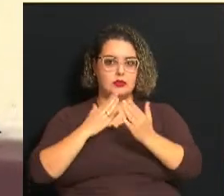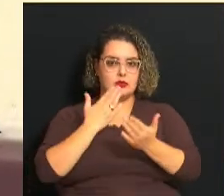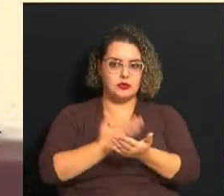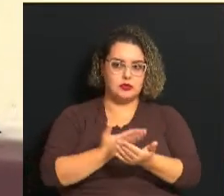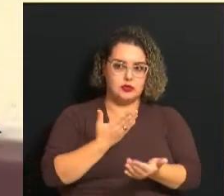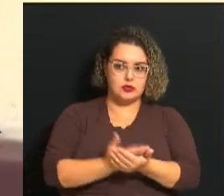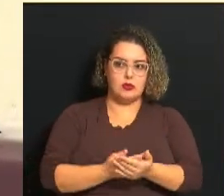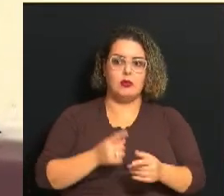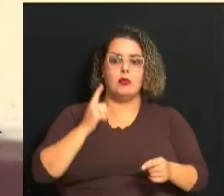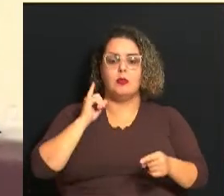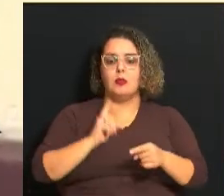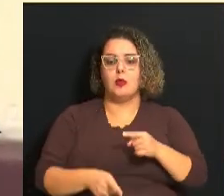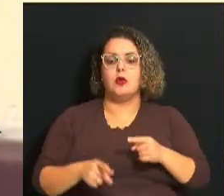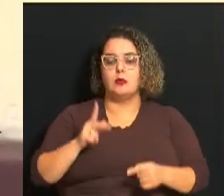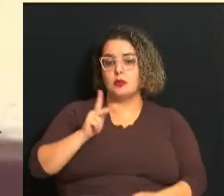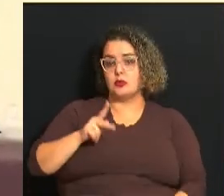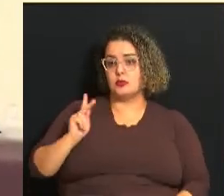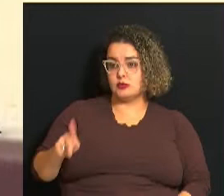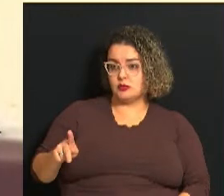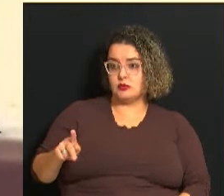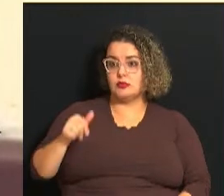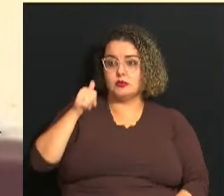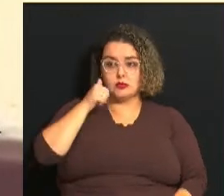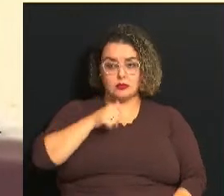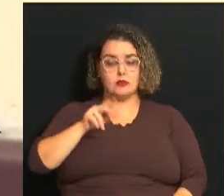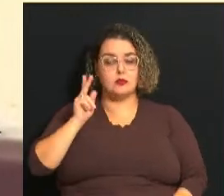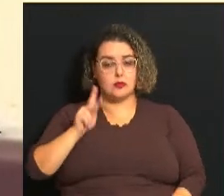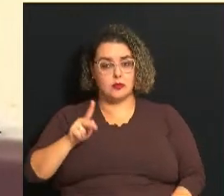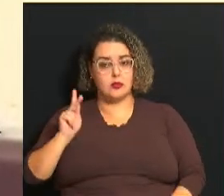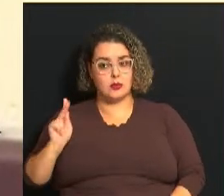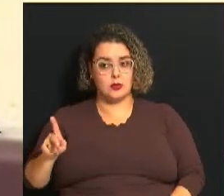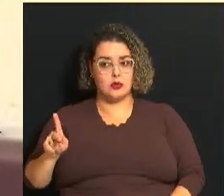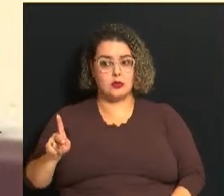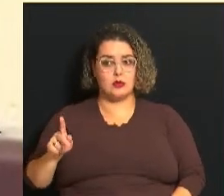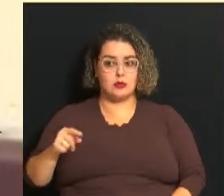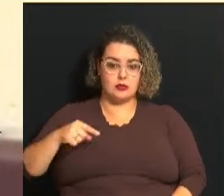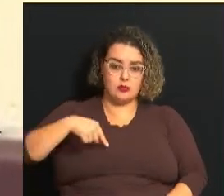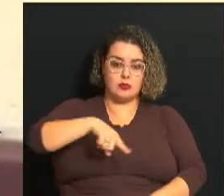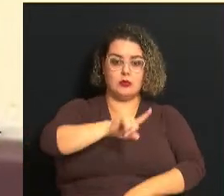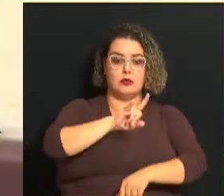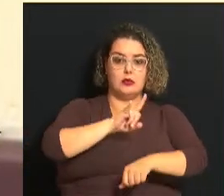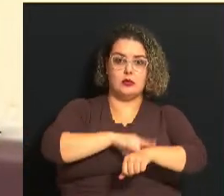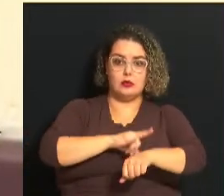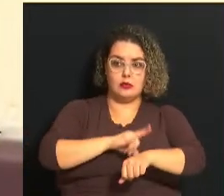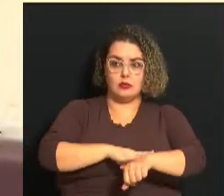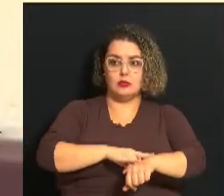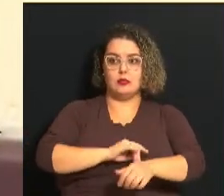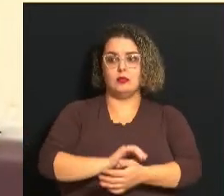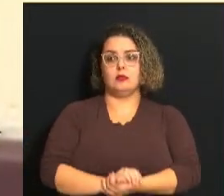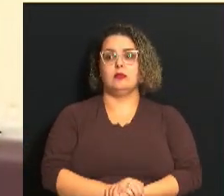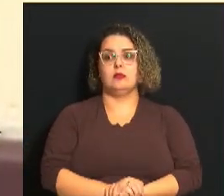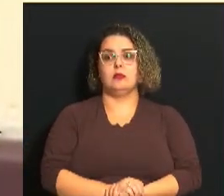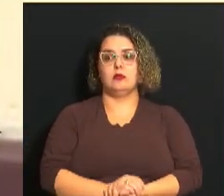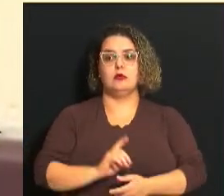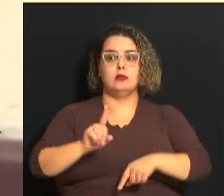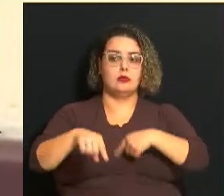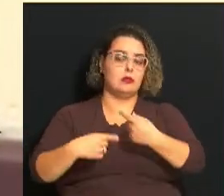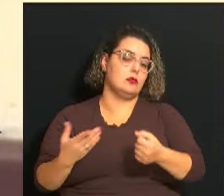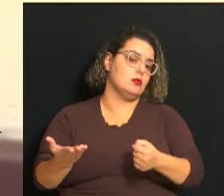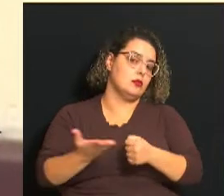proíbem os professores professoras irem ao banheiro fora do intervalo